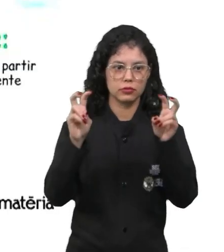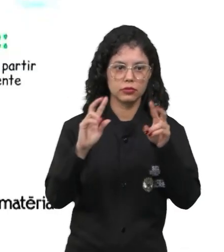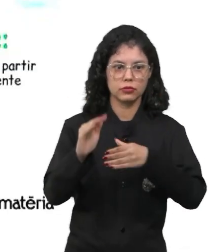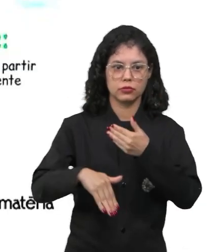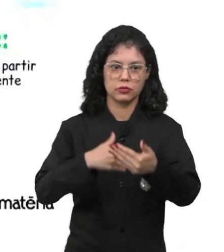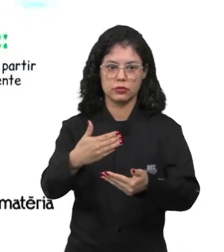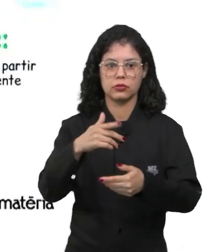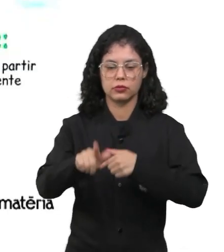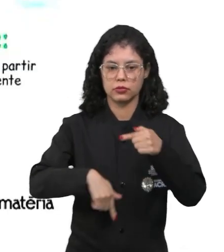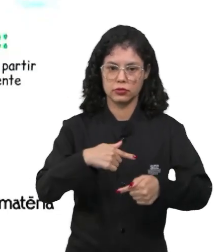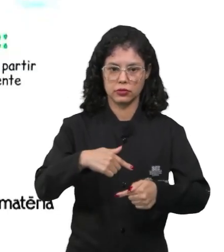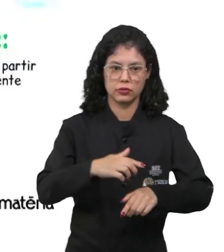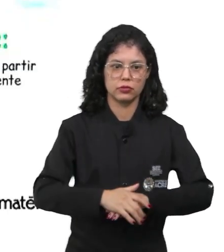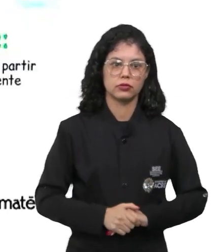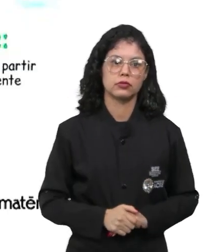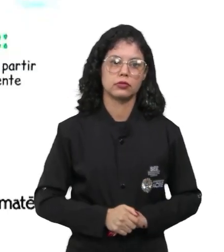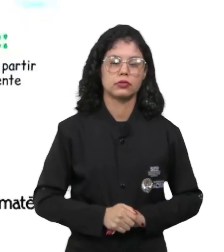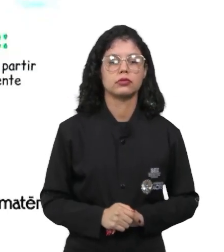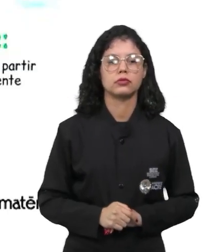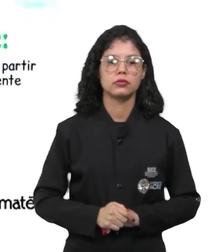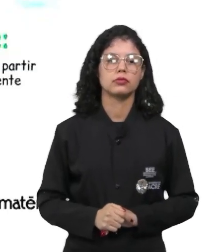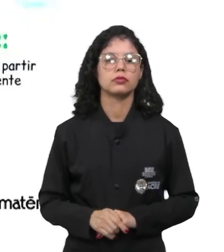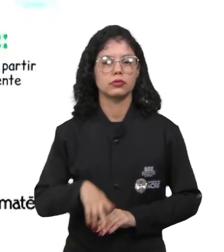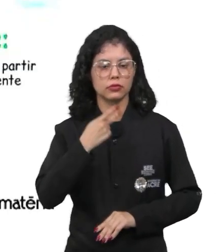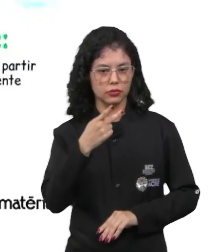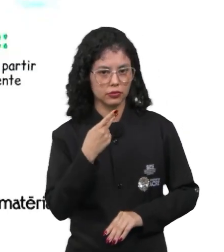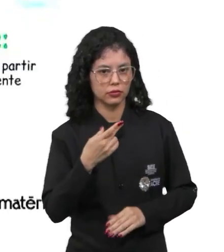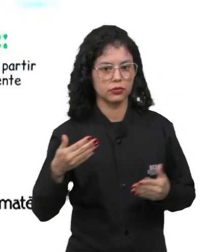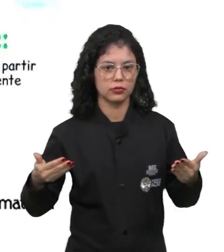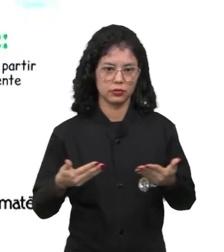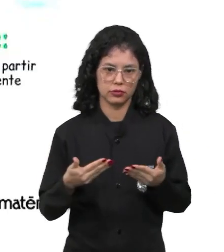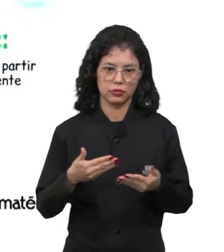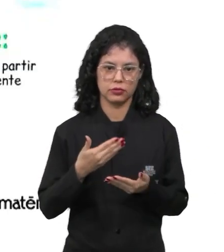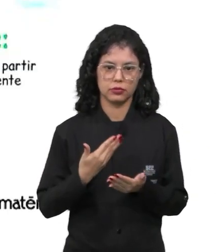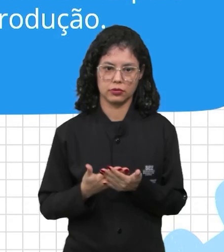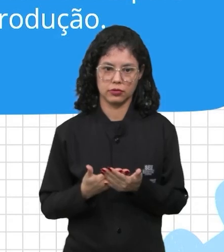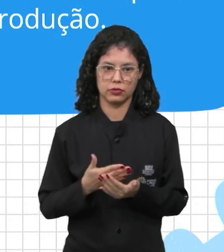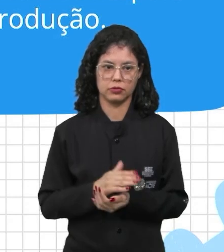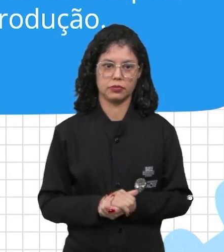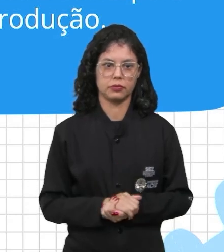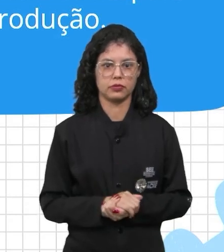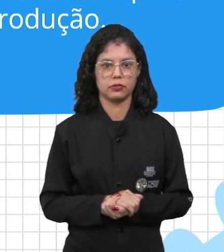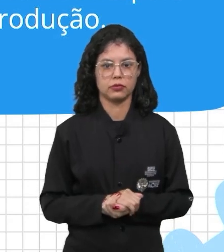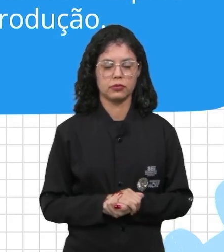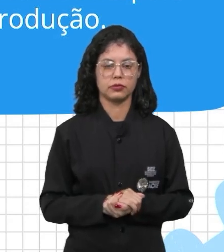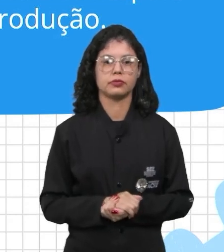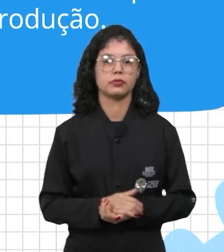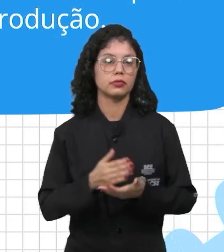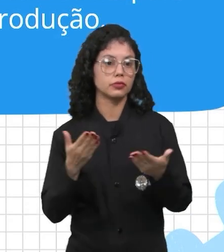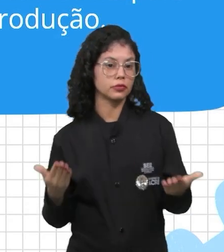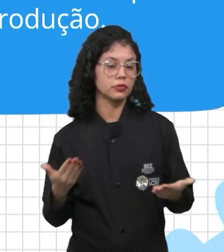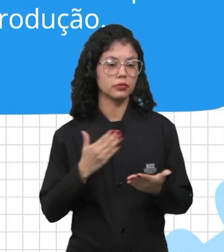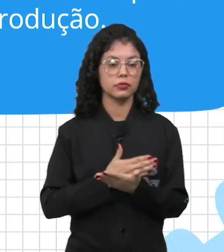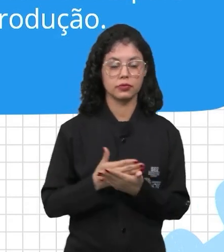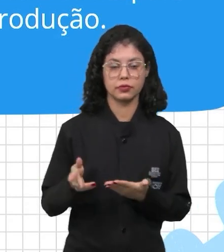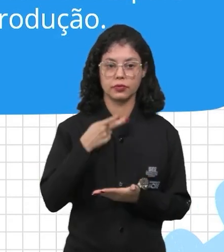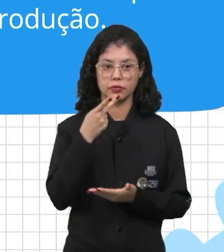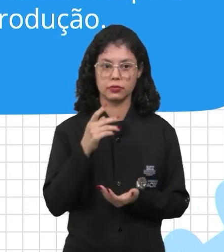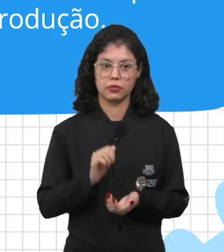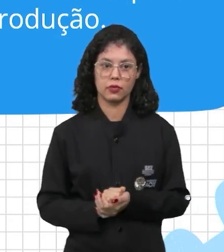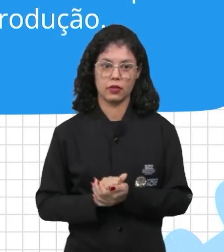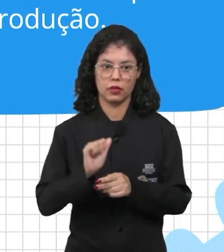evolução química, e também nós falaremos sobre ela aqui na nossa aula. Então, vamos começar falando aqui